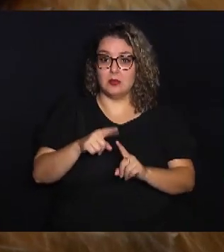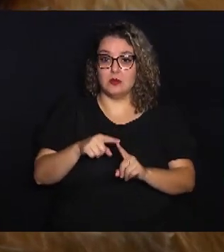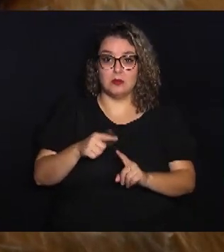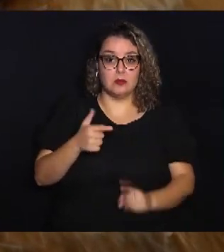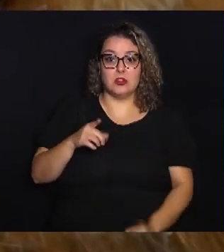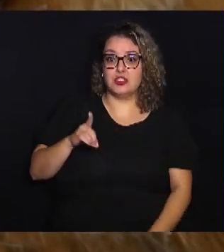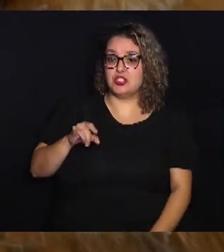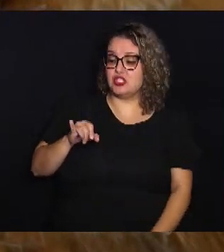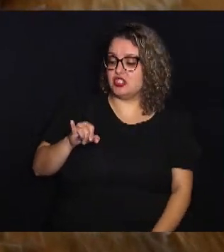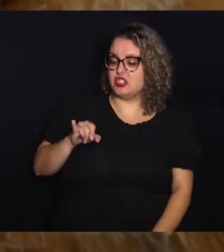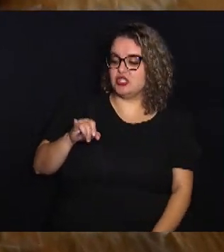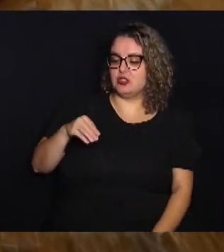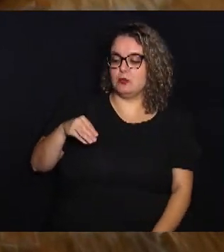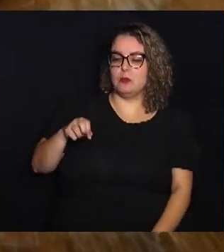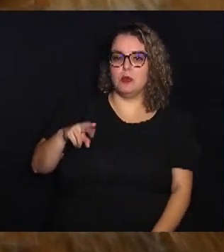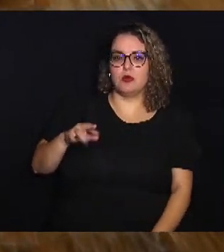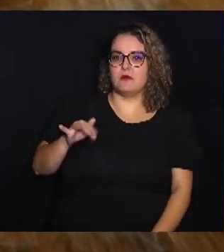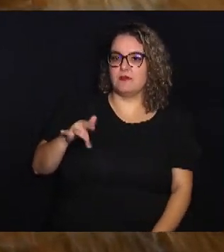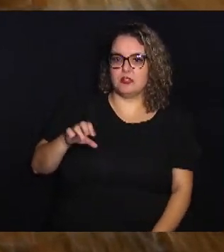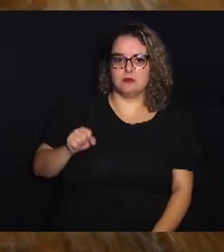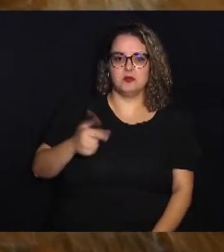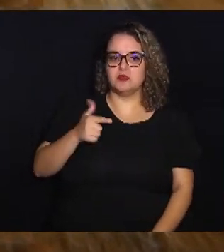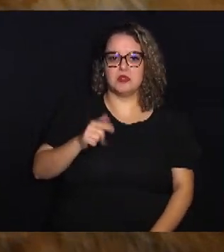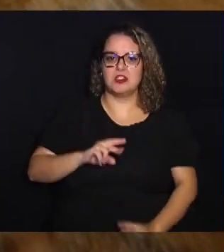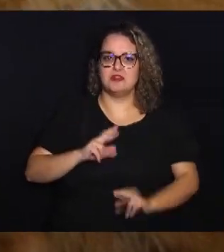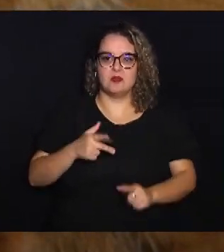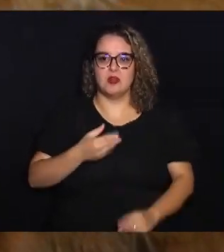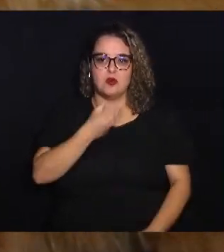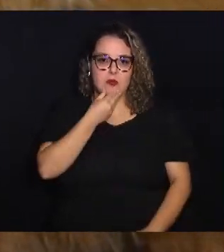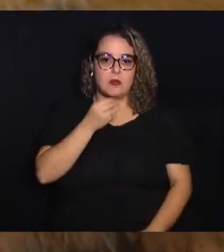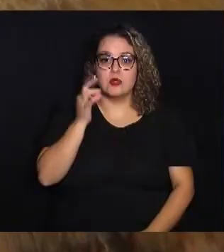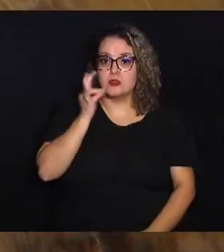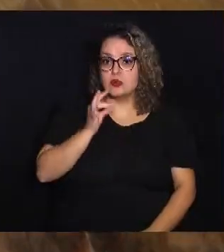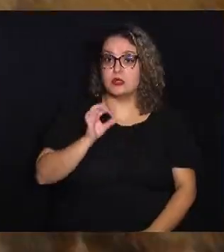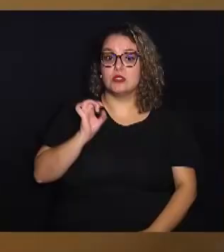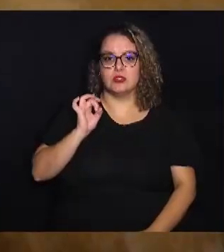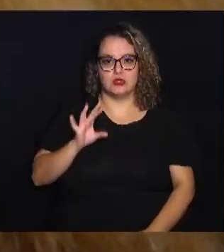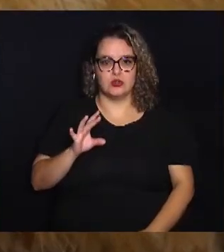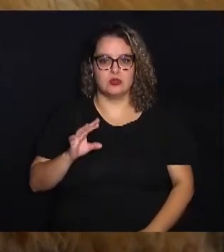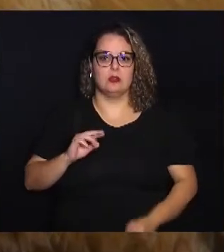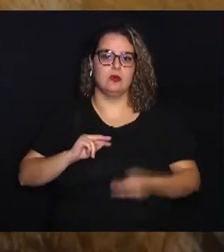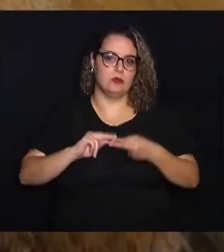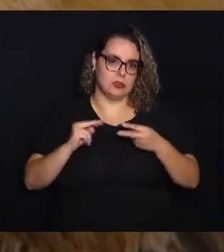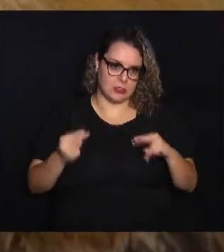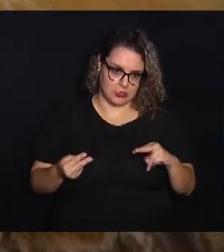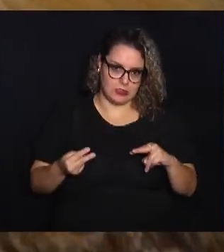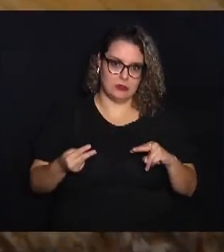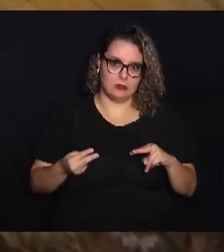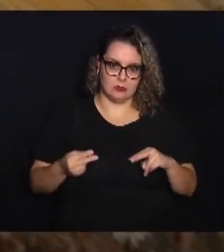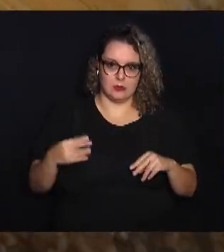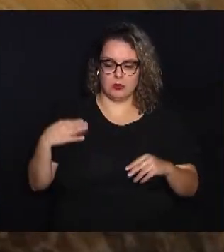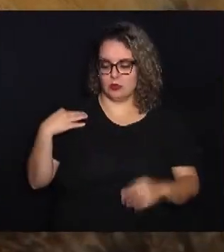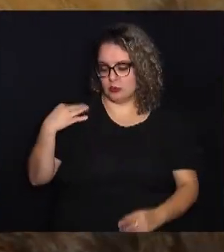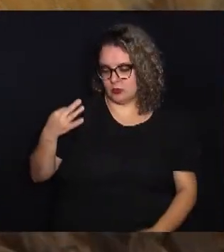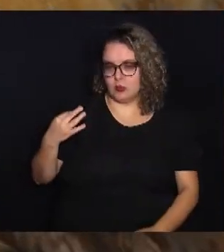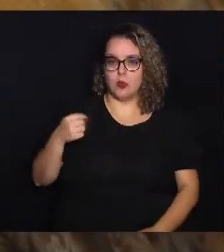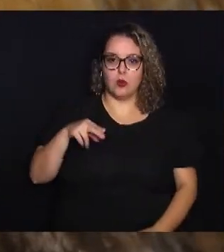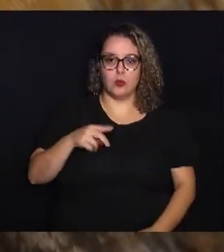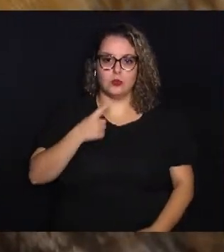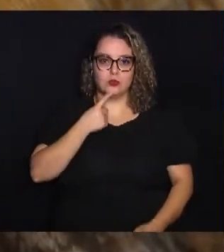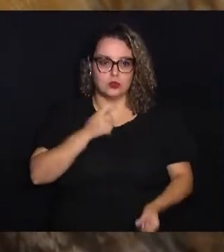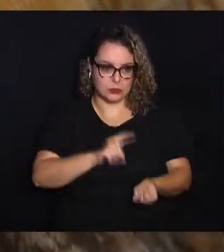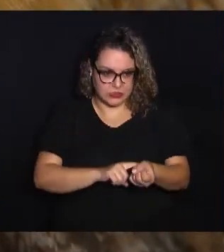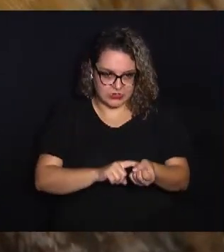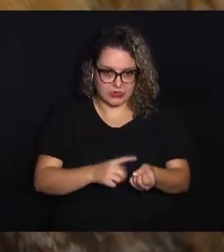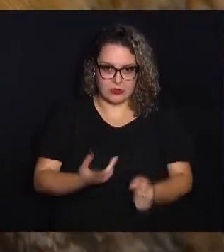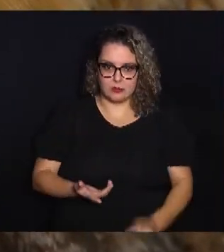tem dimorfismo, não tem diferença o macho e a fêmea. Para a gente saber se é macho ou fêmea, é só fazendo o exame de DNA através da pena ou do sangue.